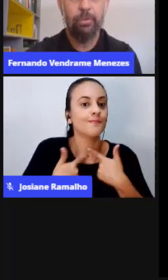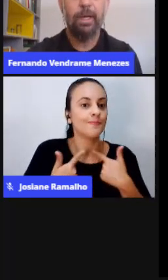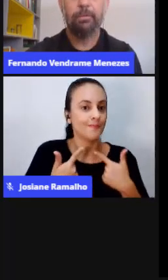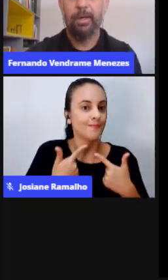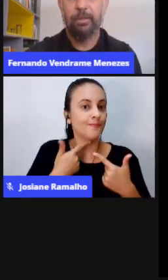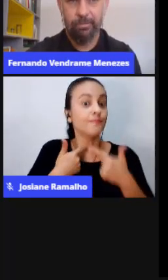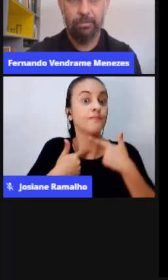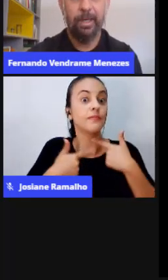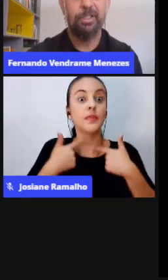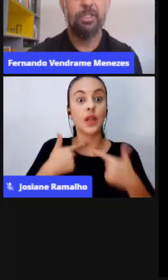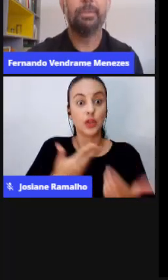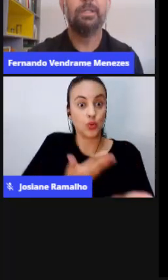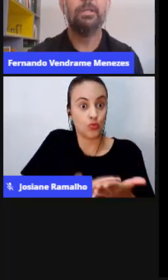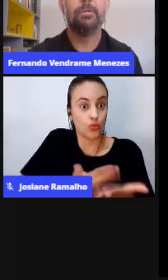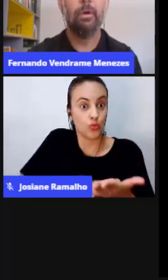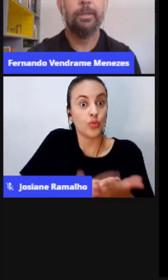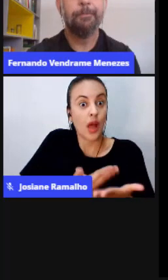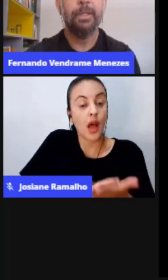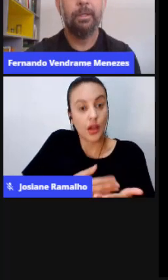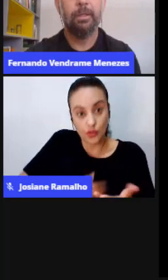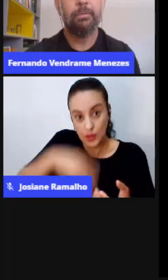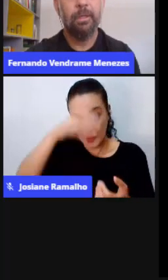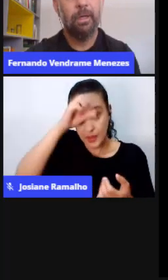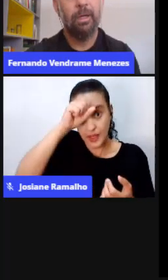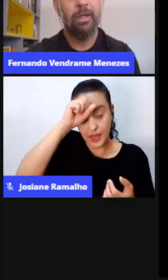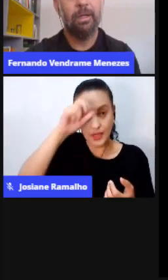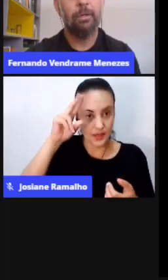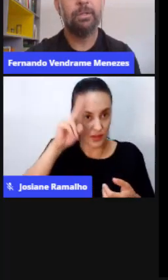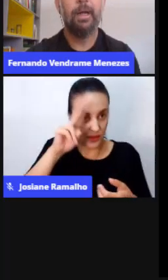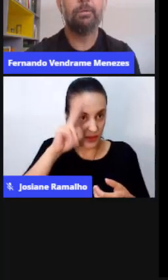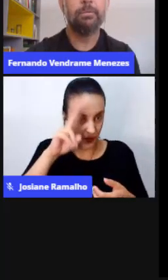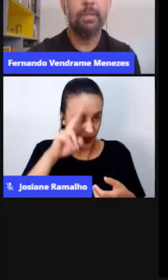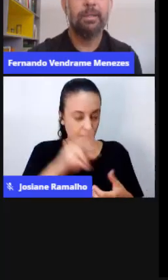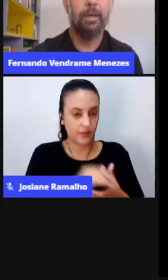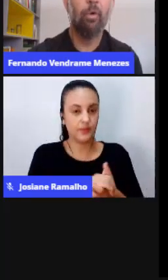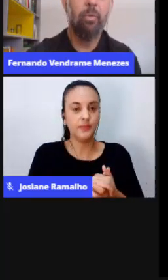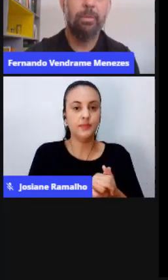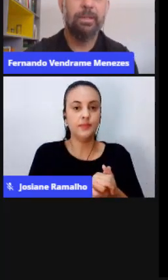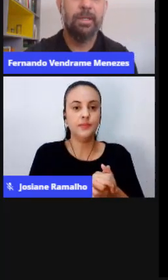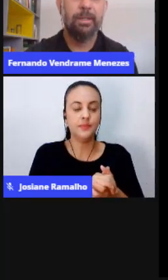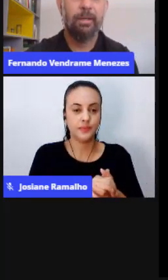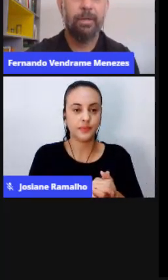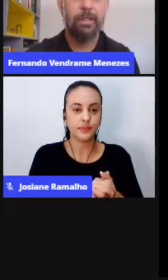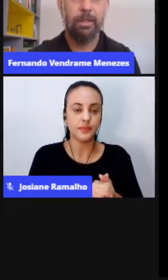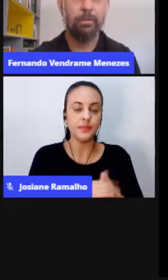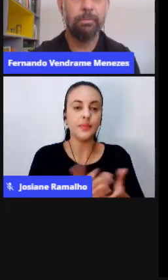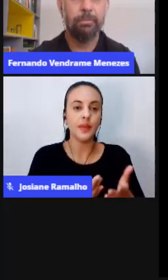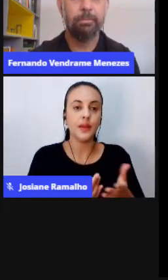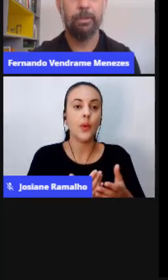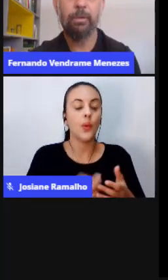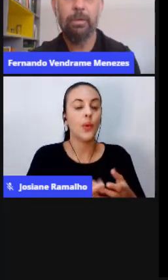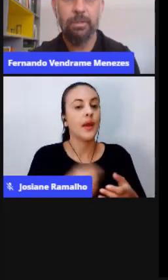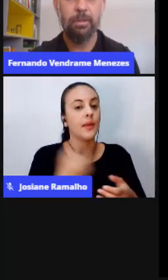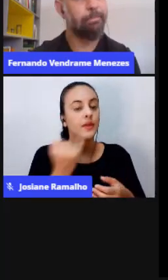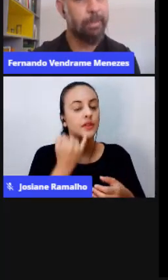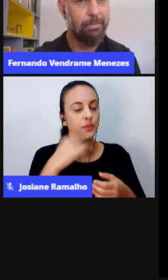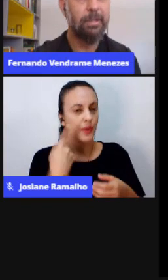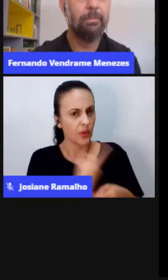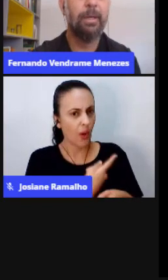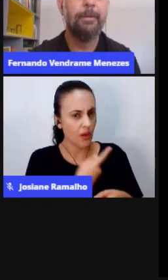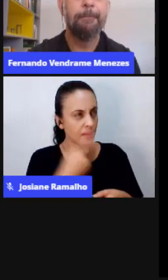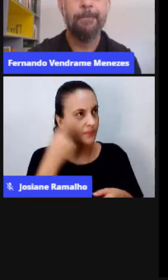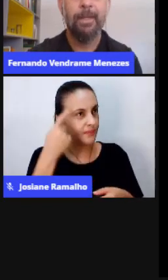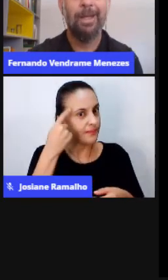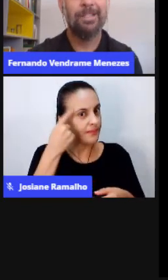vontade de estudar, no caso, a vontade de aprender história. Então, eu trago até como uma certa reflexão para nós, e para